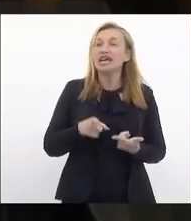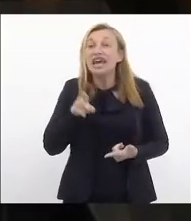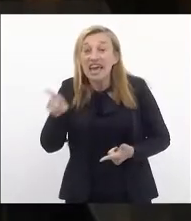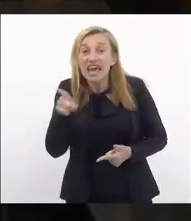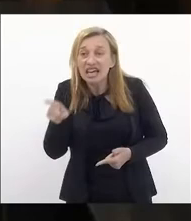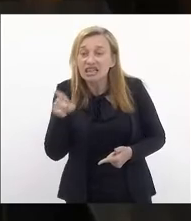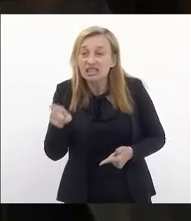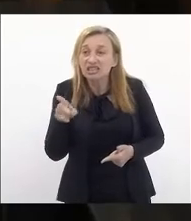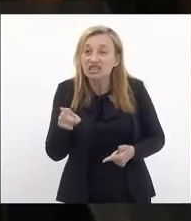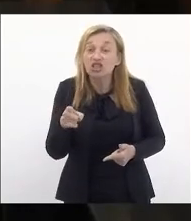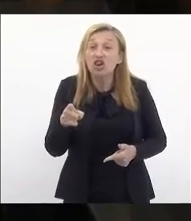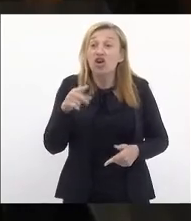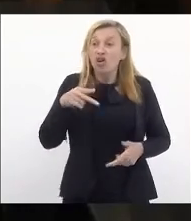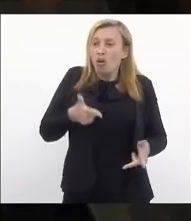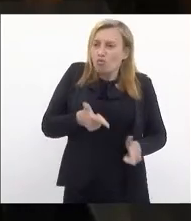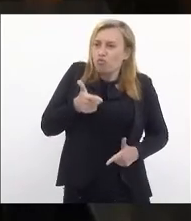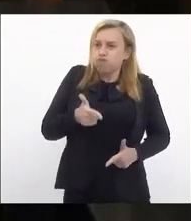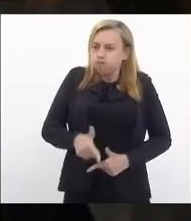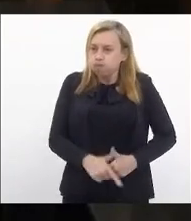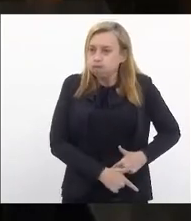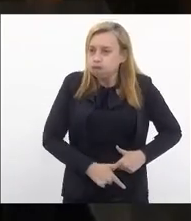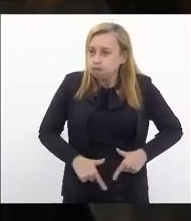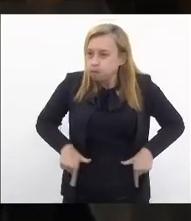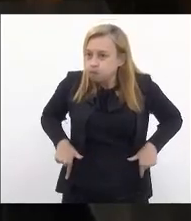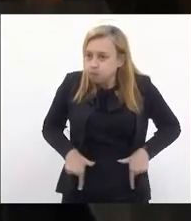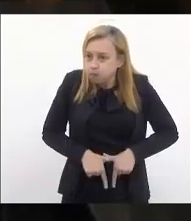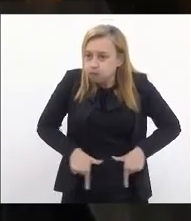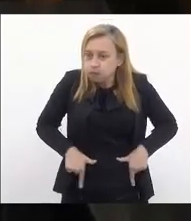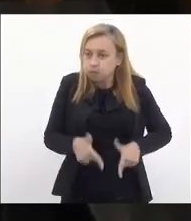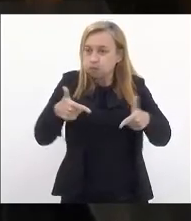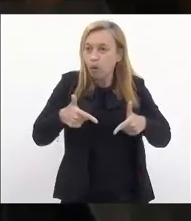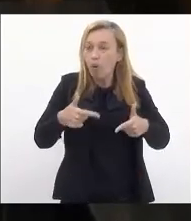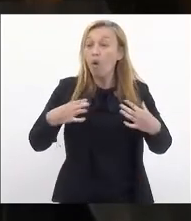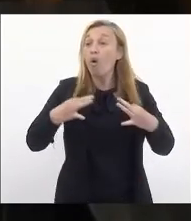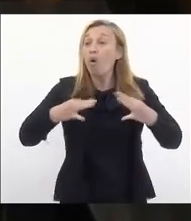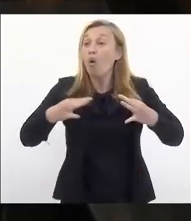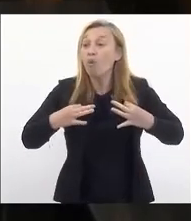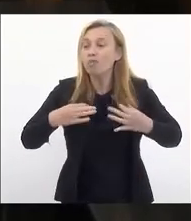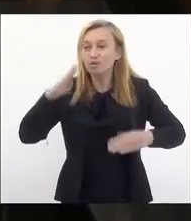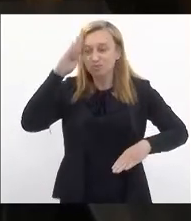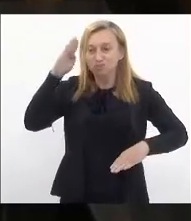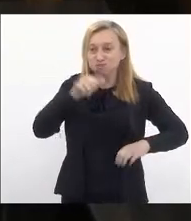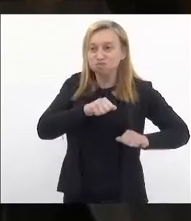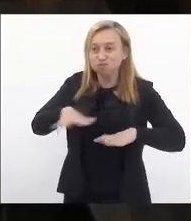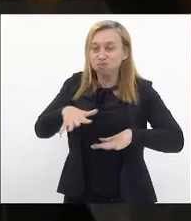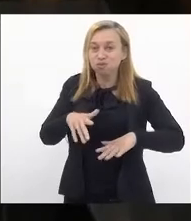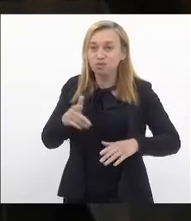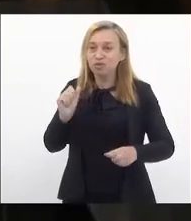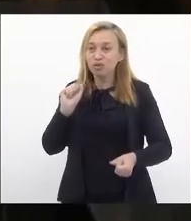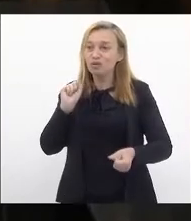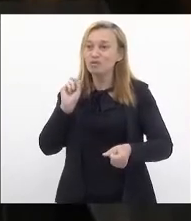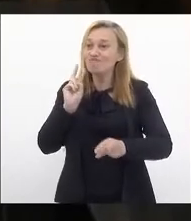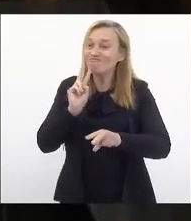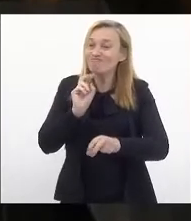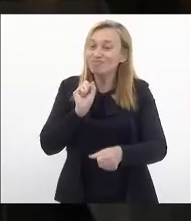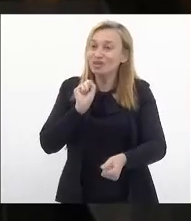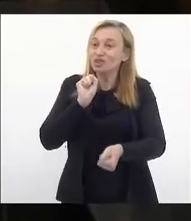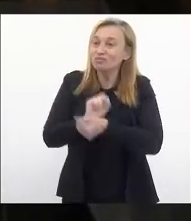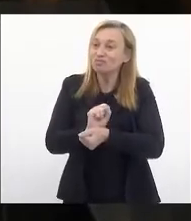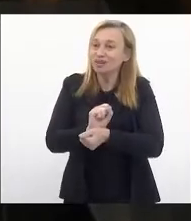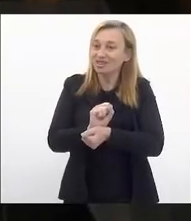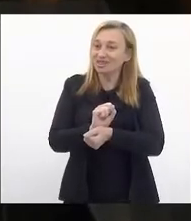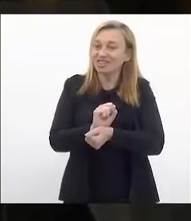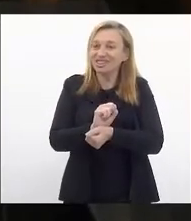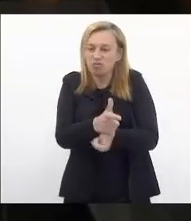fortemente armados usando fada do exército quando foram abatidos quando foram